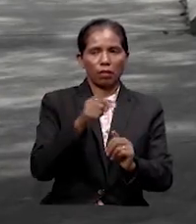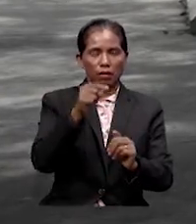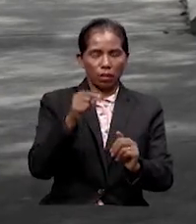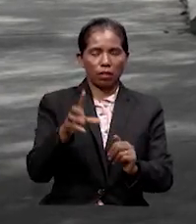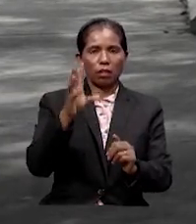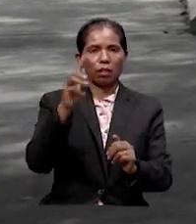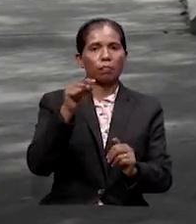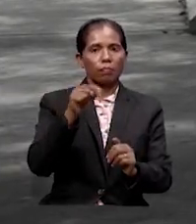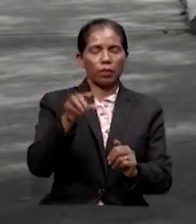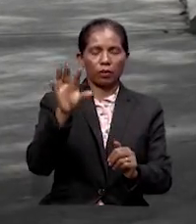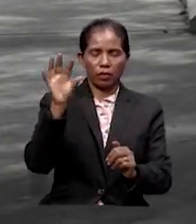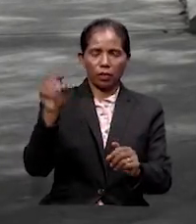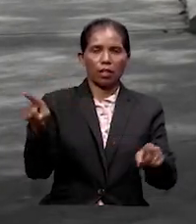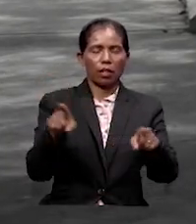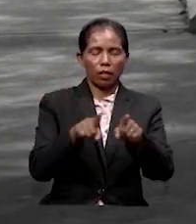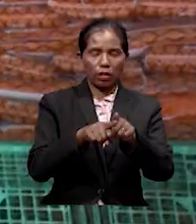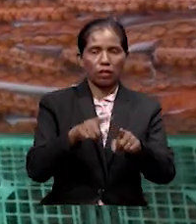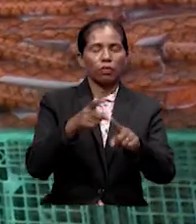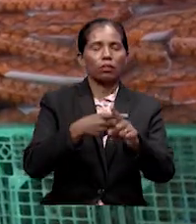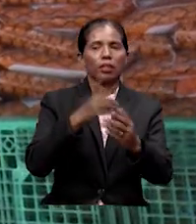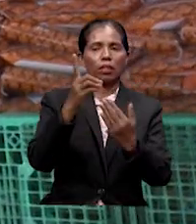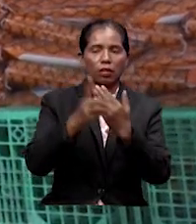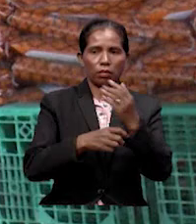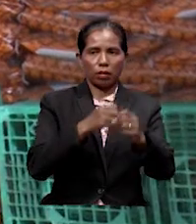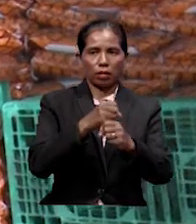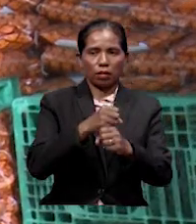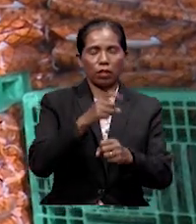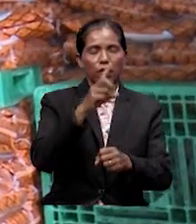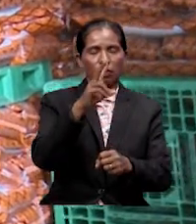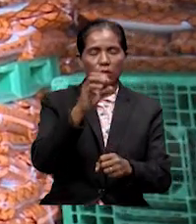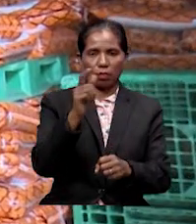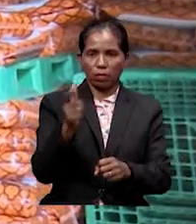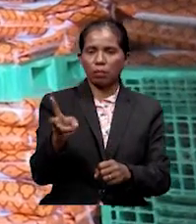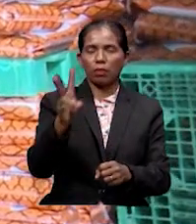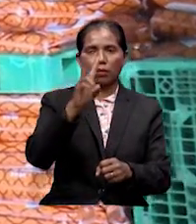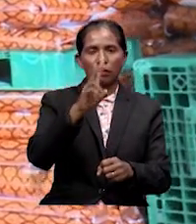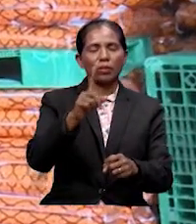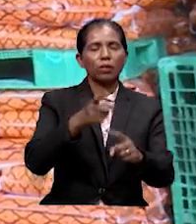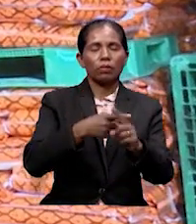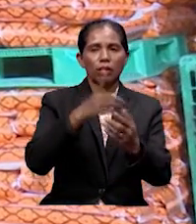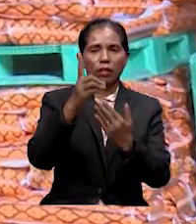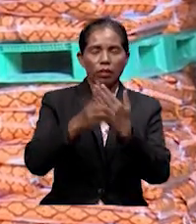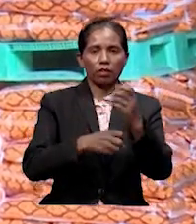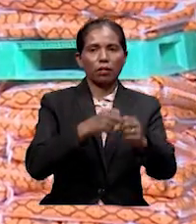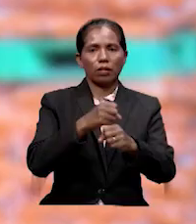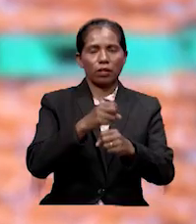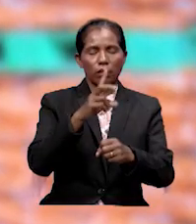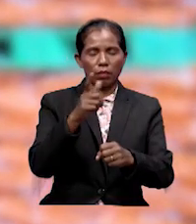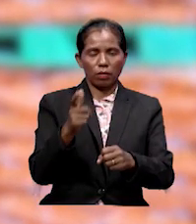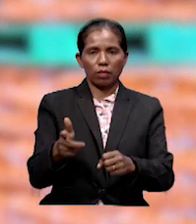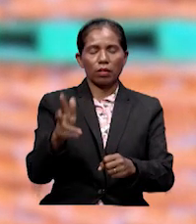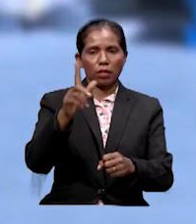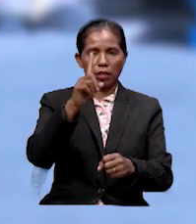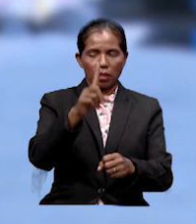ponto sia compara entre fulan dezembro tinha reunguaro nulo resting rua ou fulan dezembro tinha reunguaro nulo resting